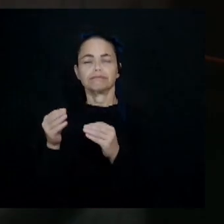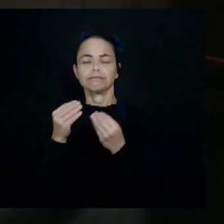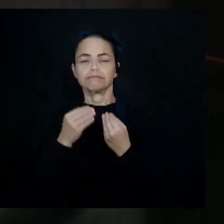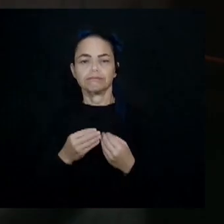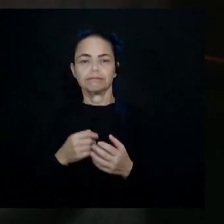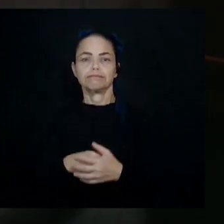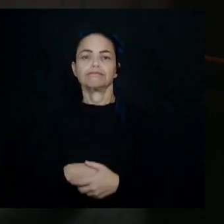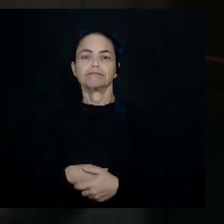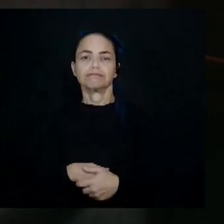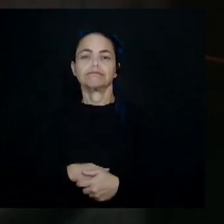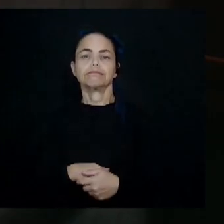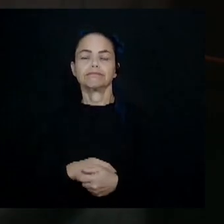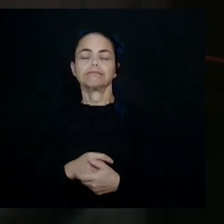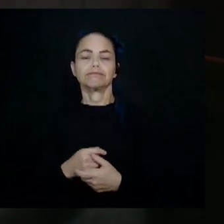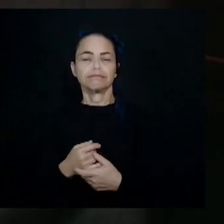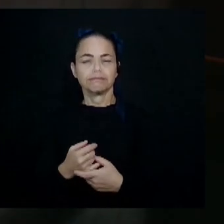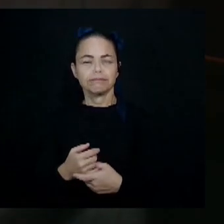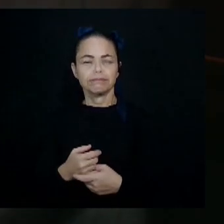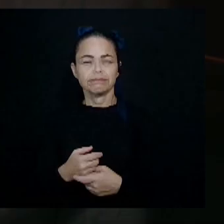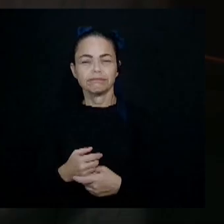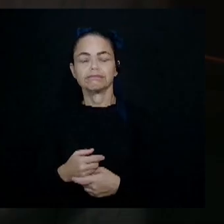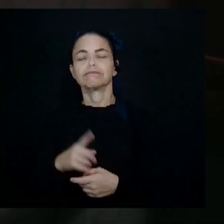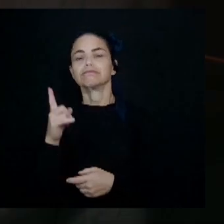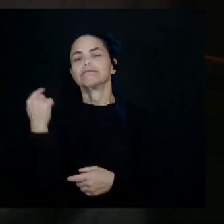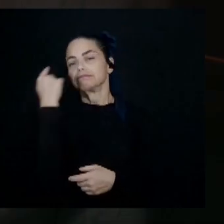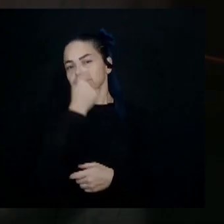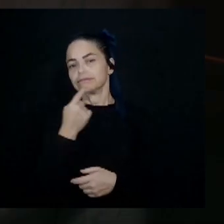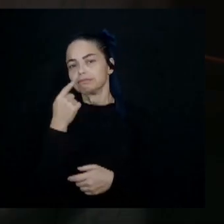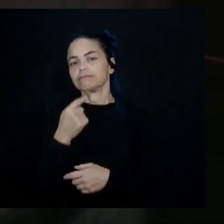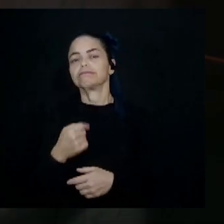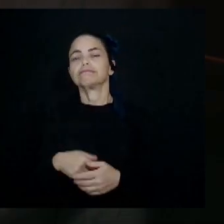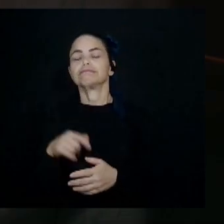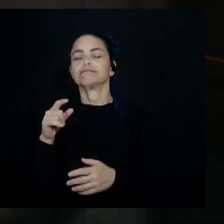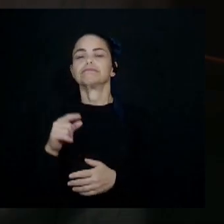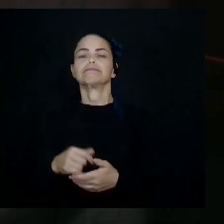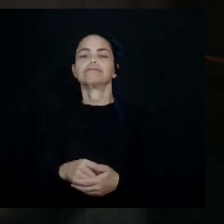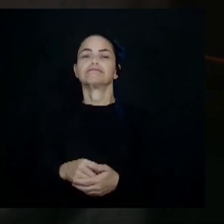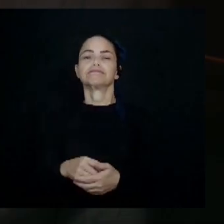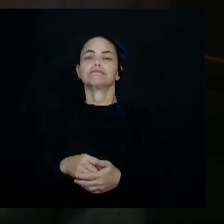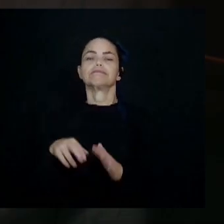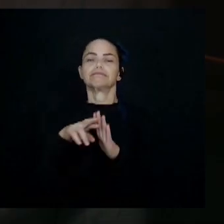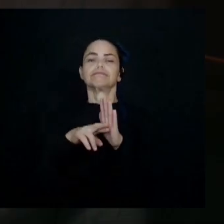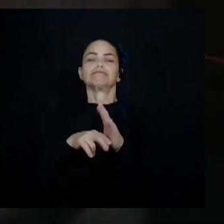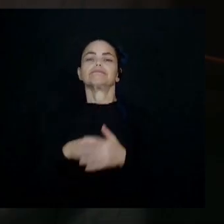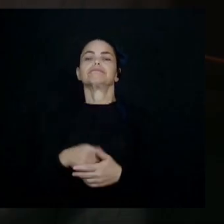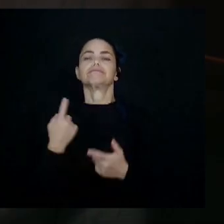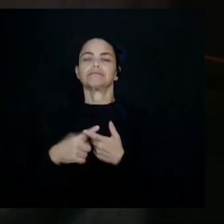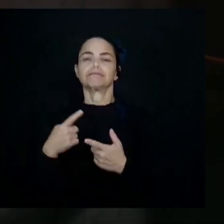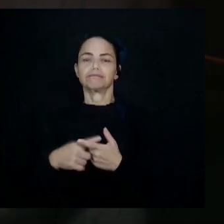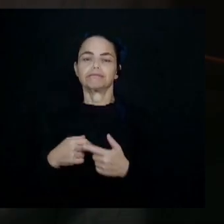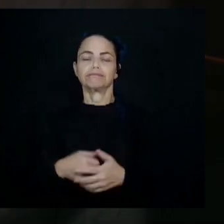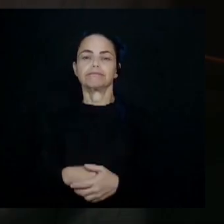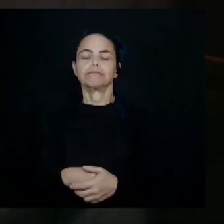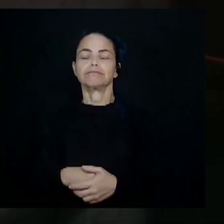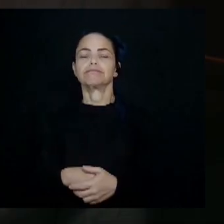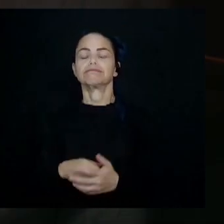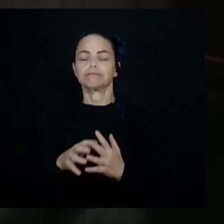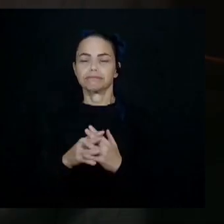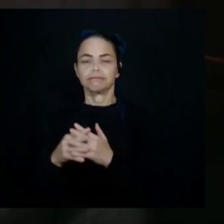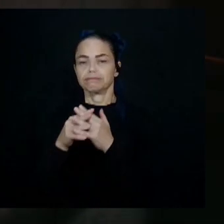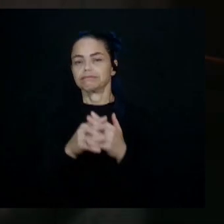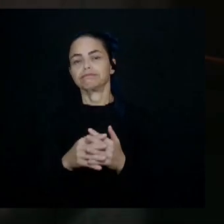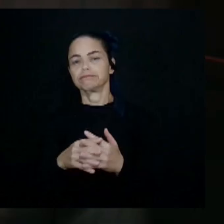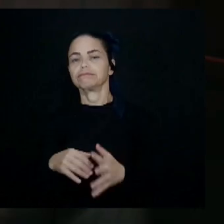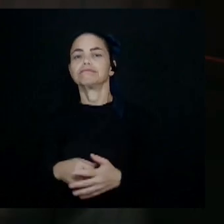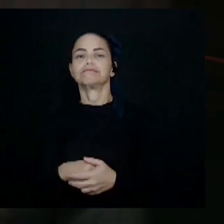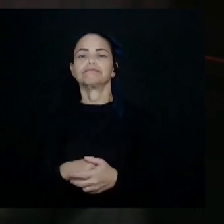em 1 hora de programa. E é pouco, gente. É pouco, né? Porque é uma situação que envolve